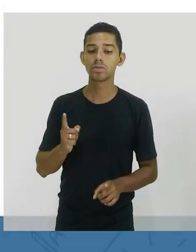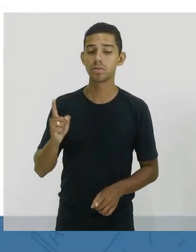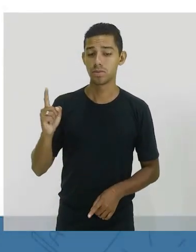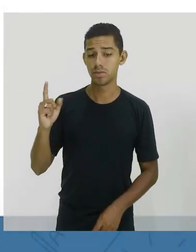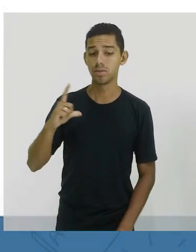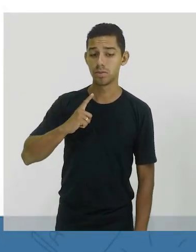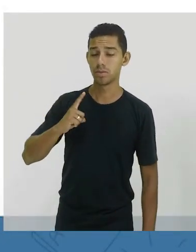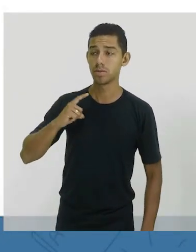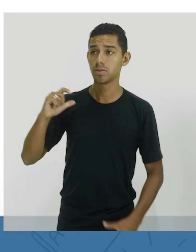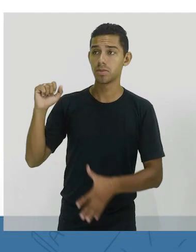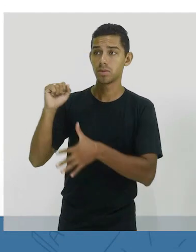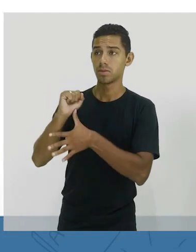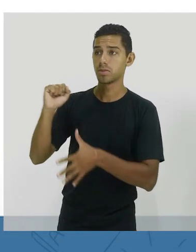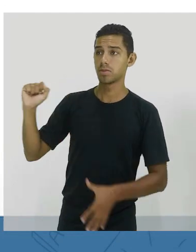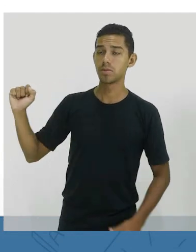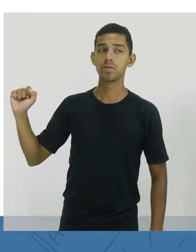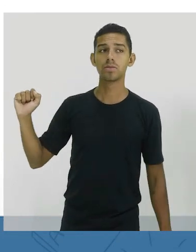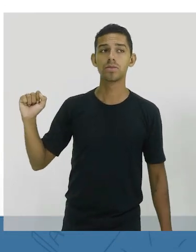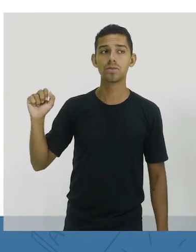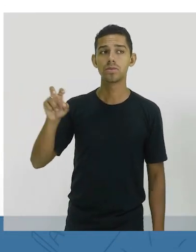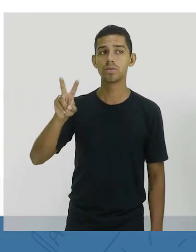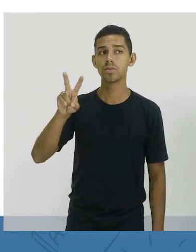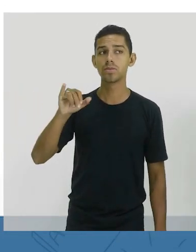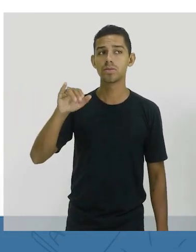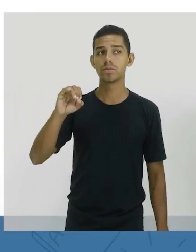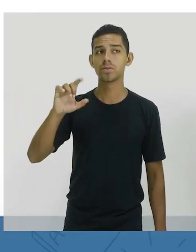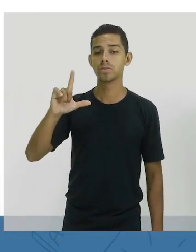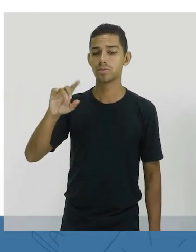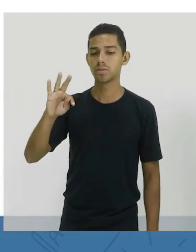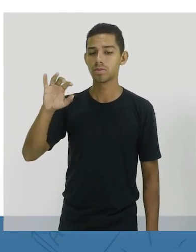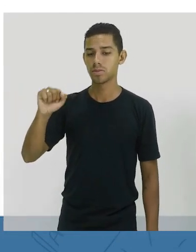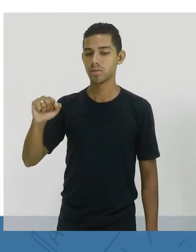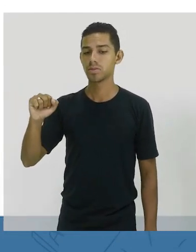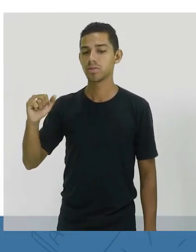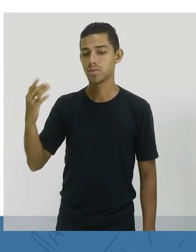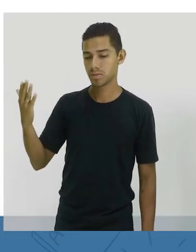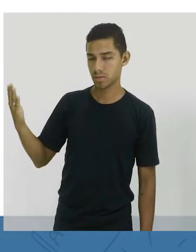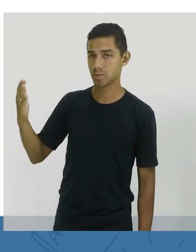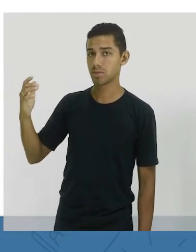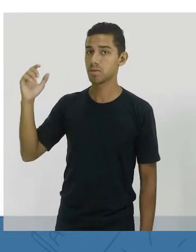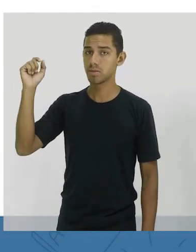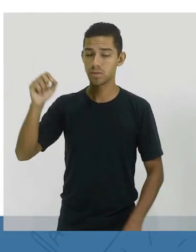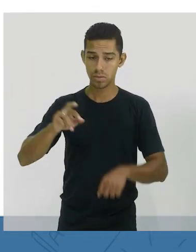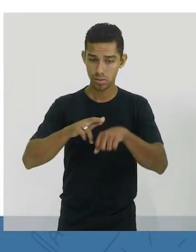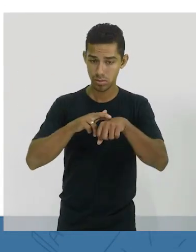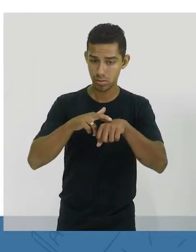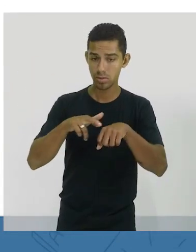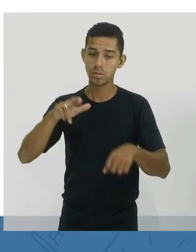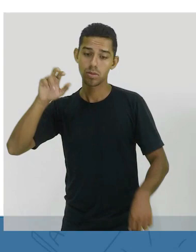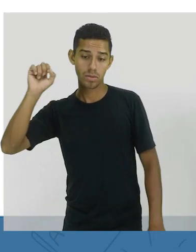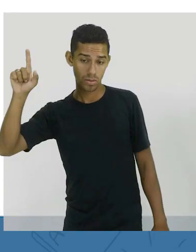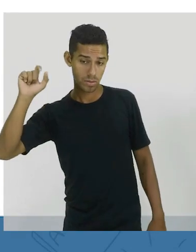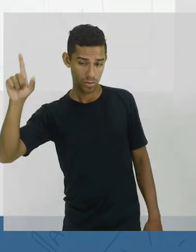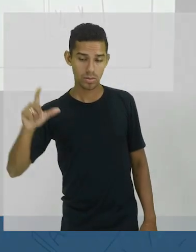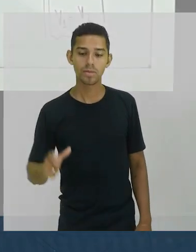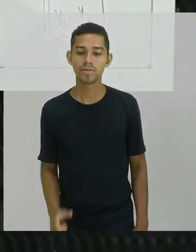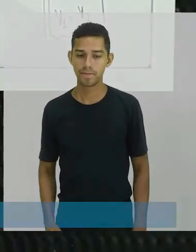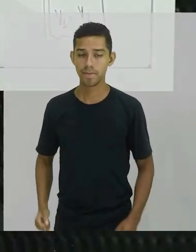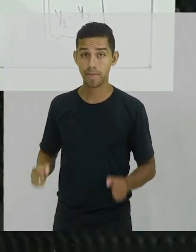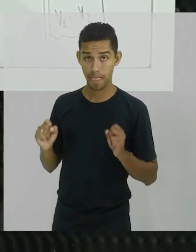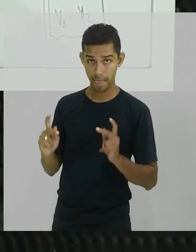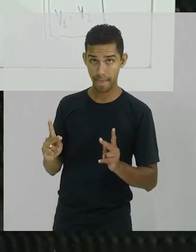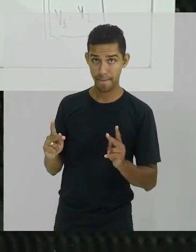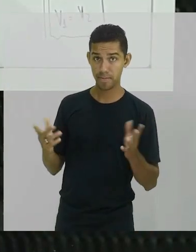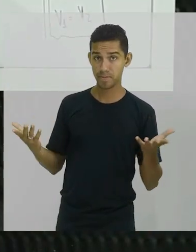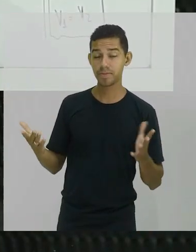tá certo, esse espectro visível do caroteno. Então, a resposta, a letra A, que vai ser entre o violeta e o azul,